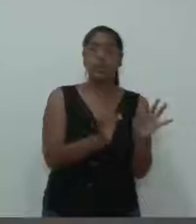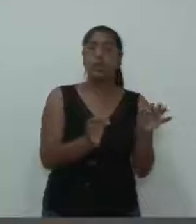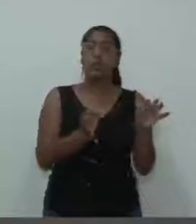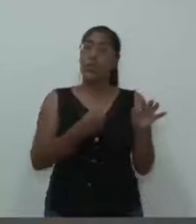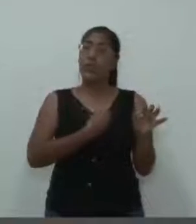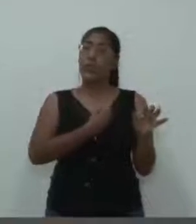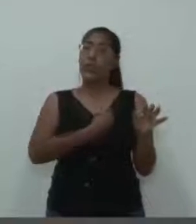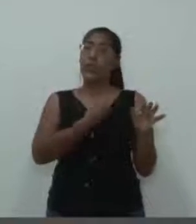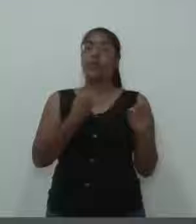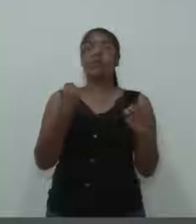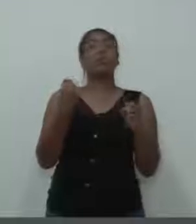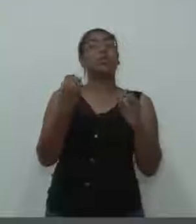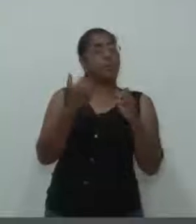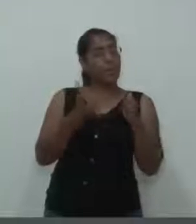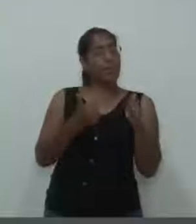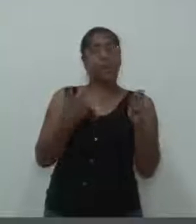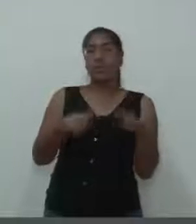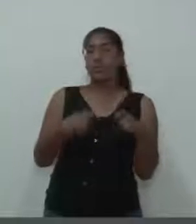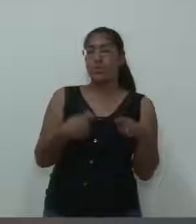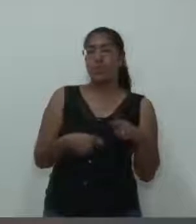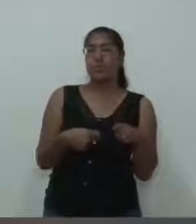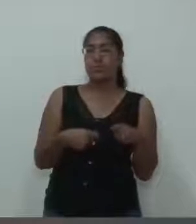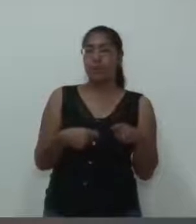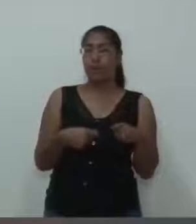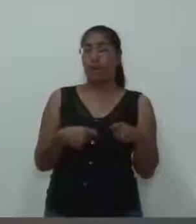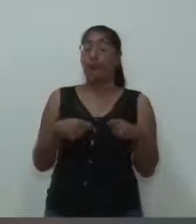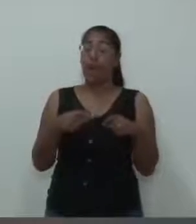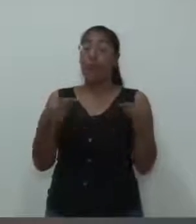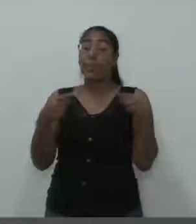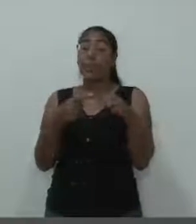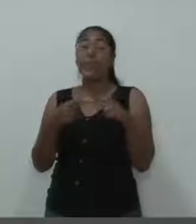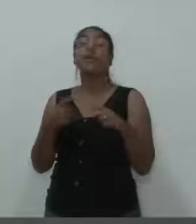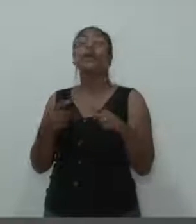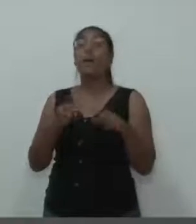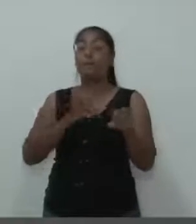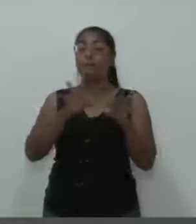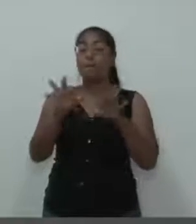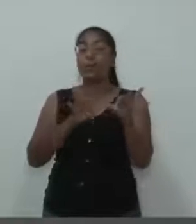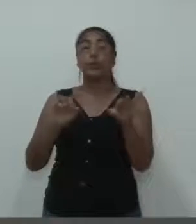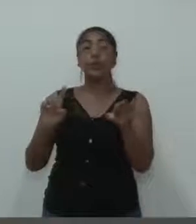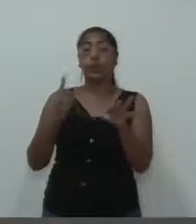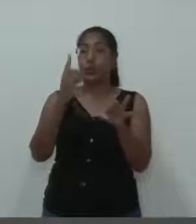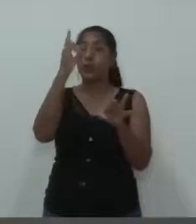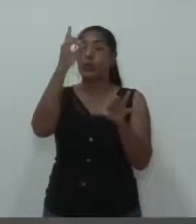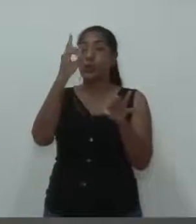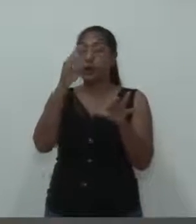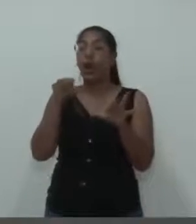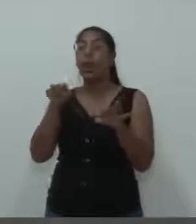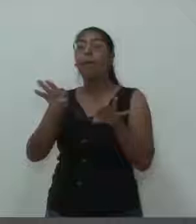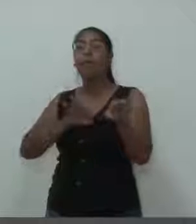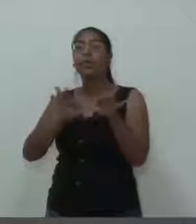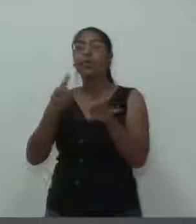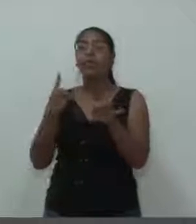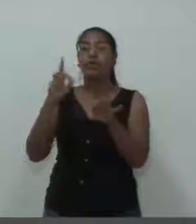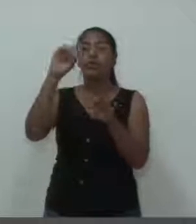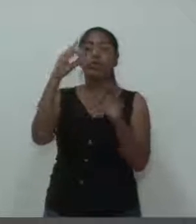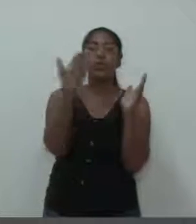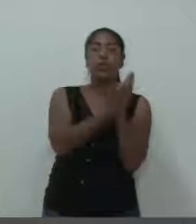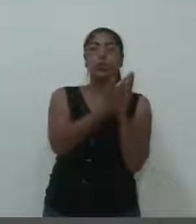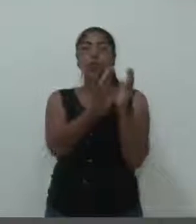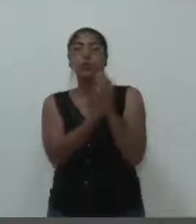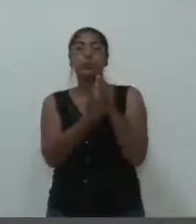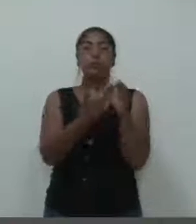na trave a entrada da questão do plano diretor. Está muito claro, os estudos que estão sendo feitos, que existe uma